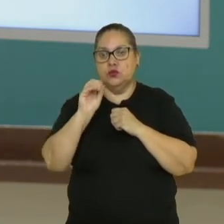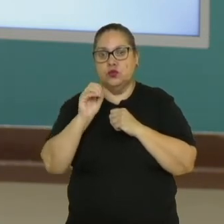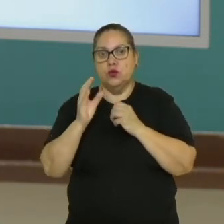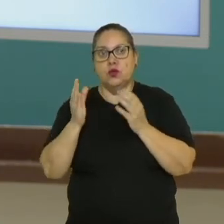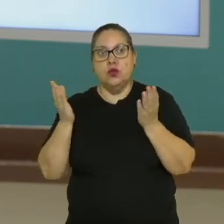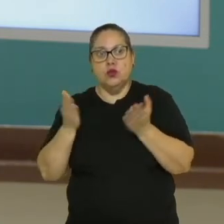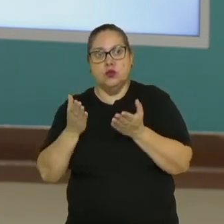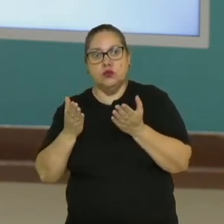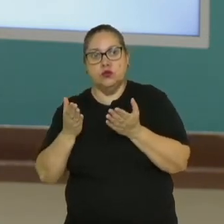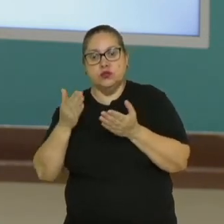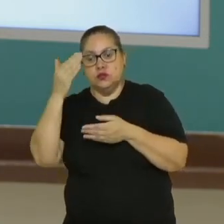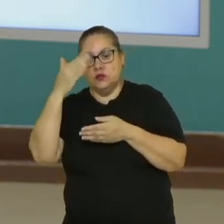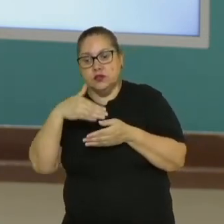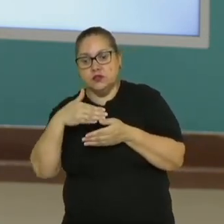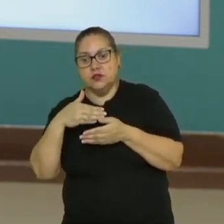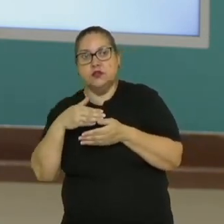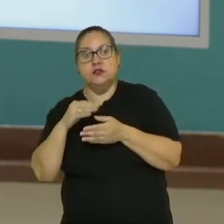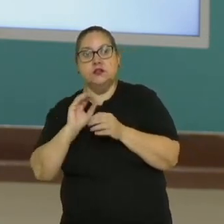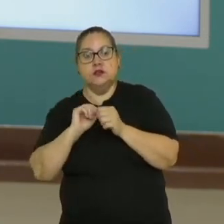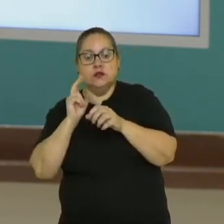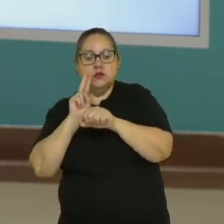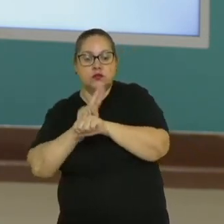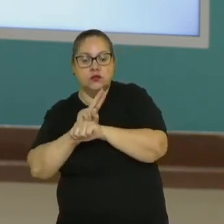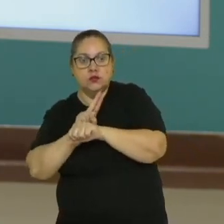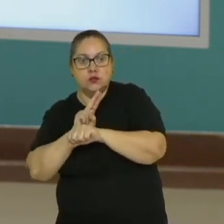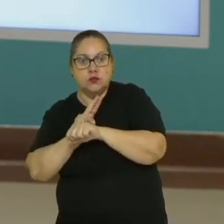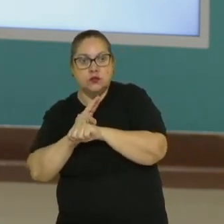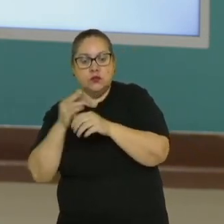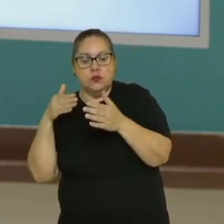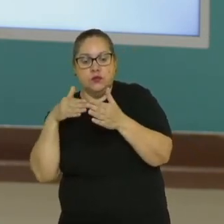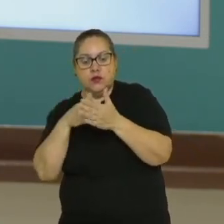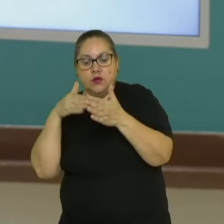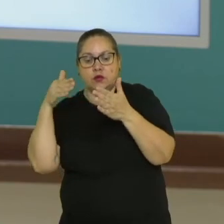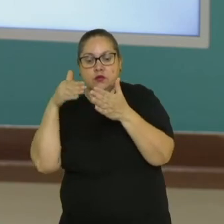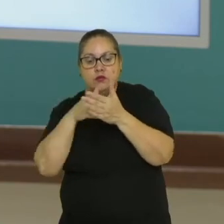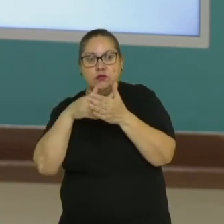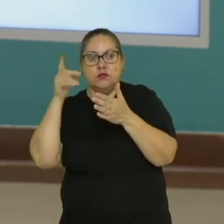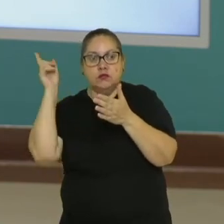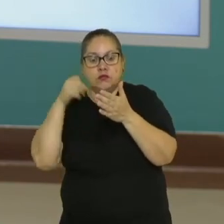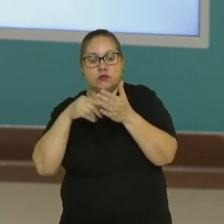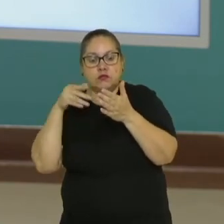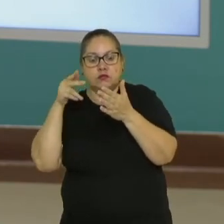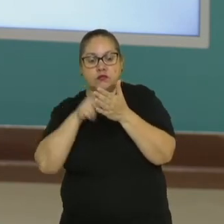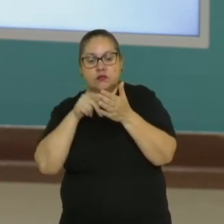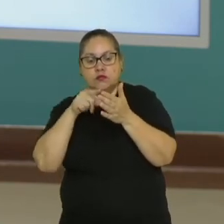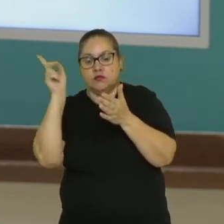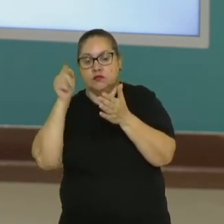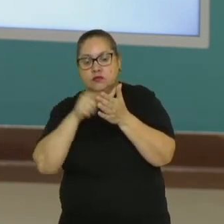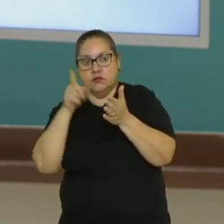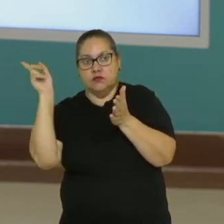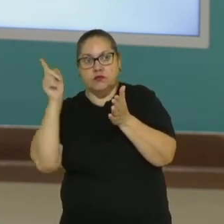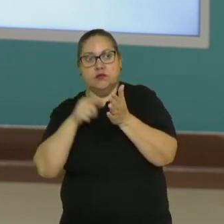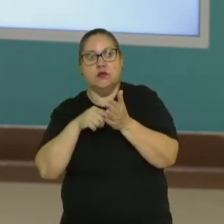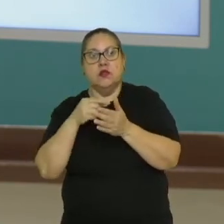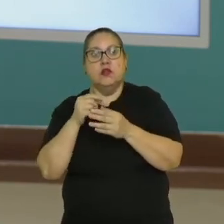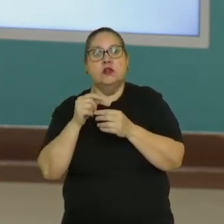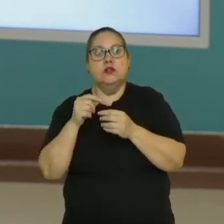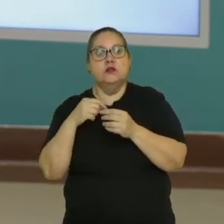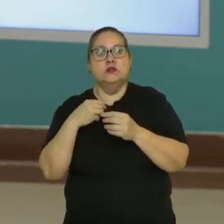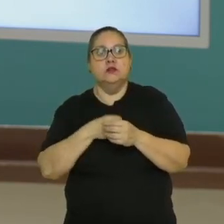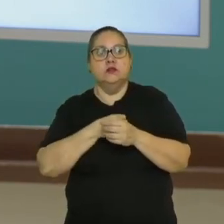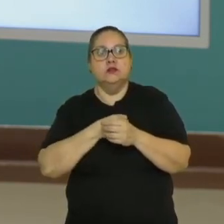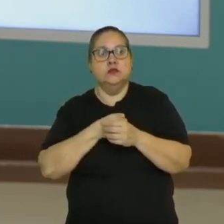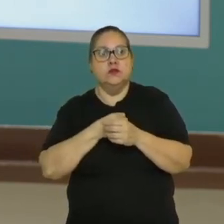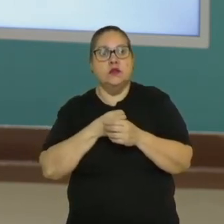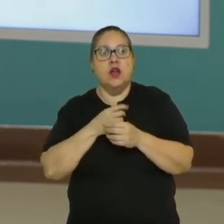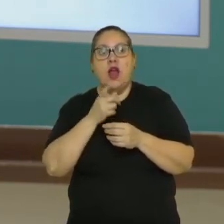presença na atualidade, nos protegendo uma barreira contra raios ultravioleta e também para os